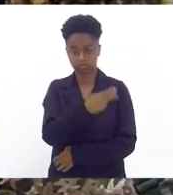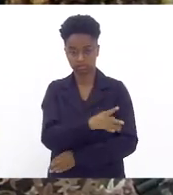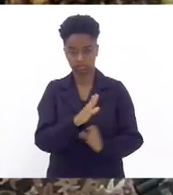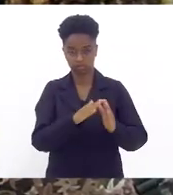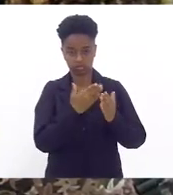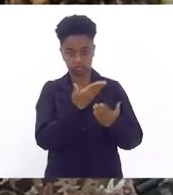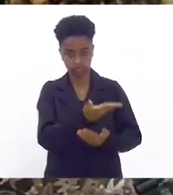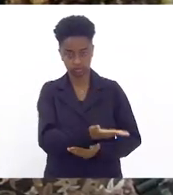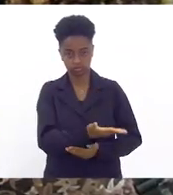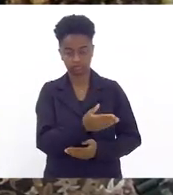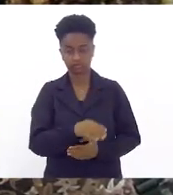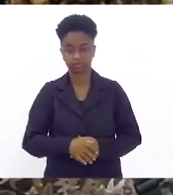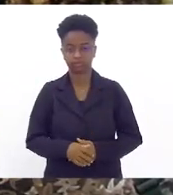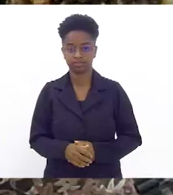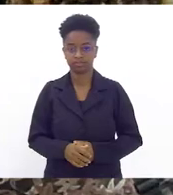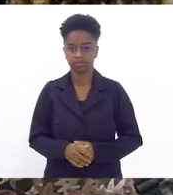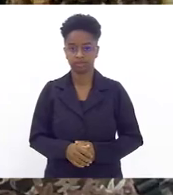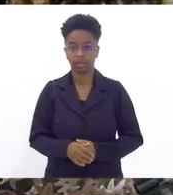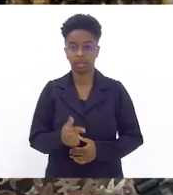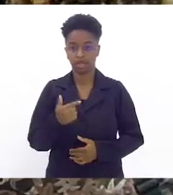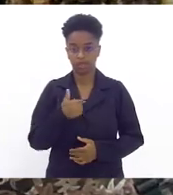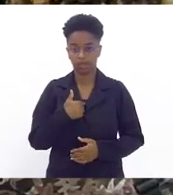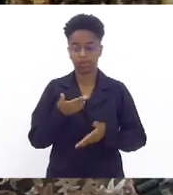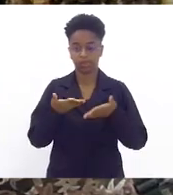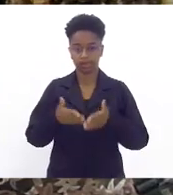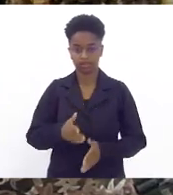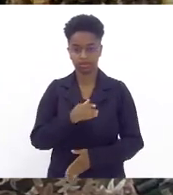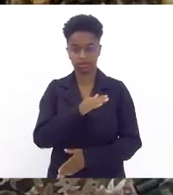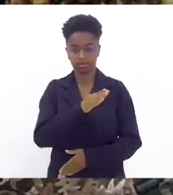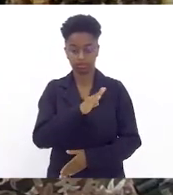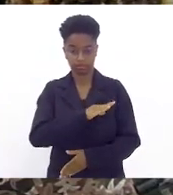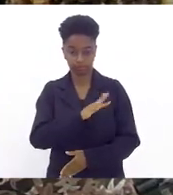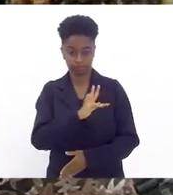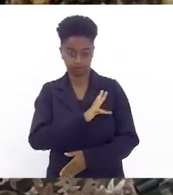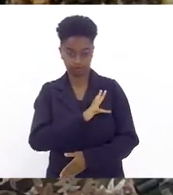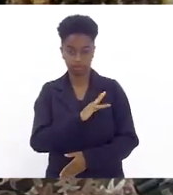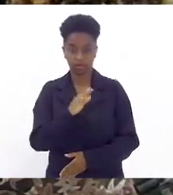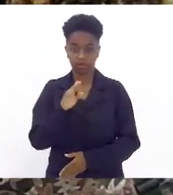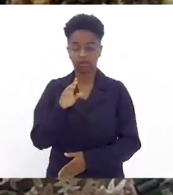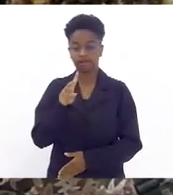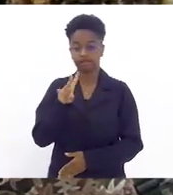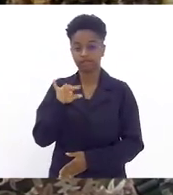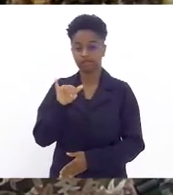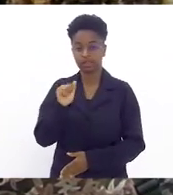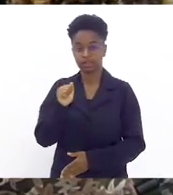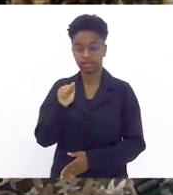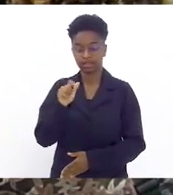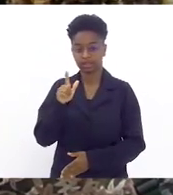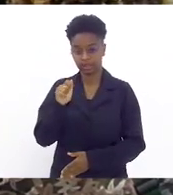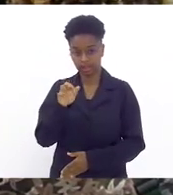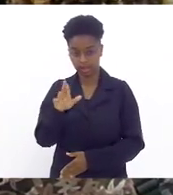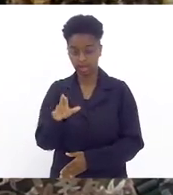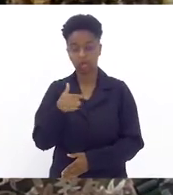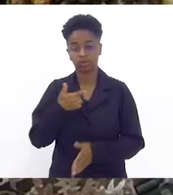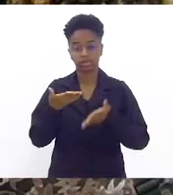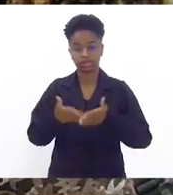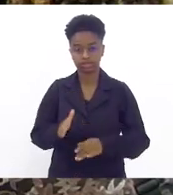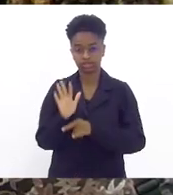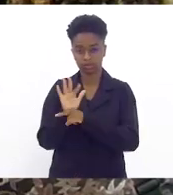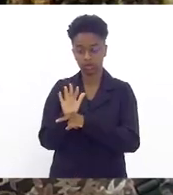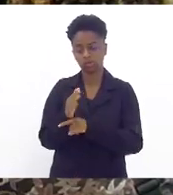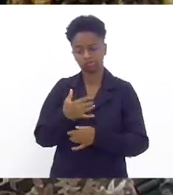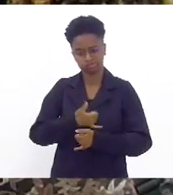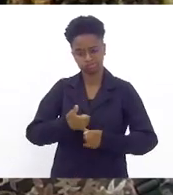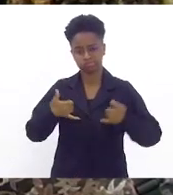eu sou oriunda da Baixada de Vilar dos Teles nascido em Duque de Caxias com muito orgulho e eu só fiz